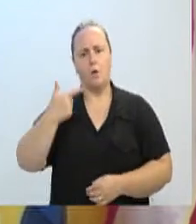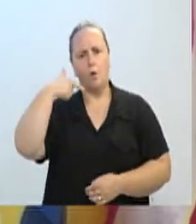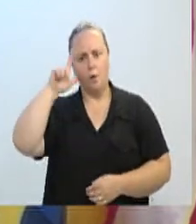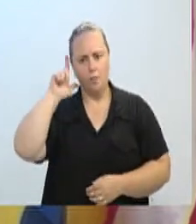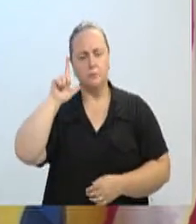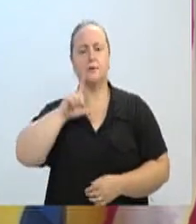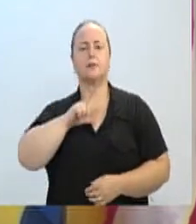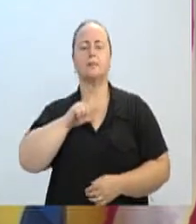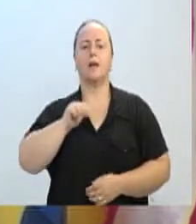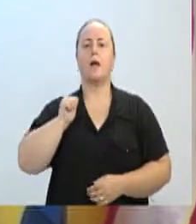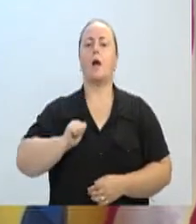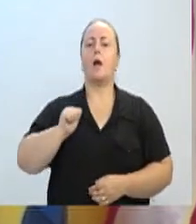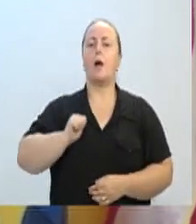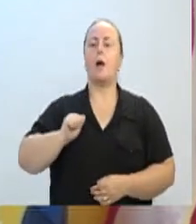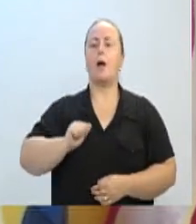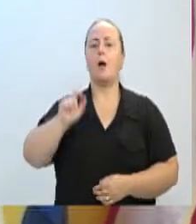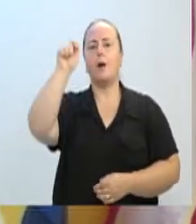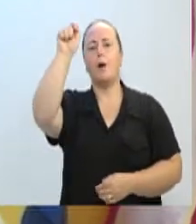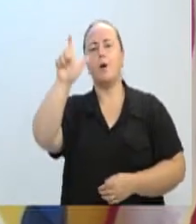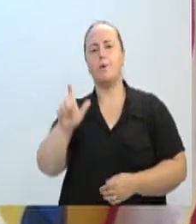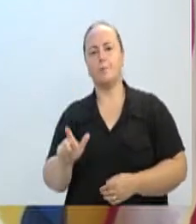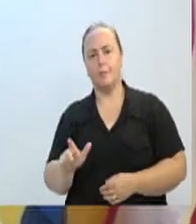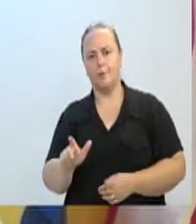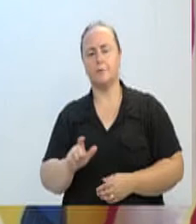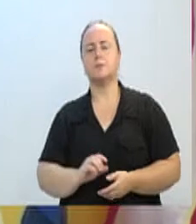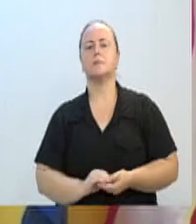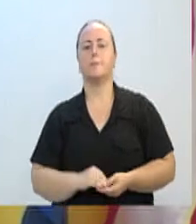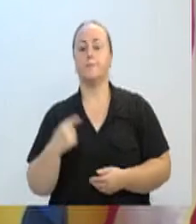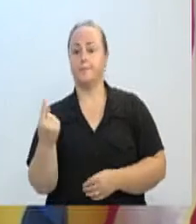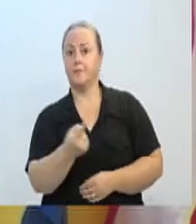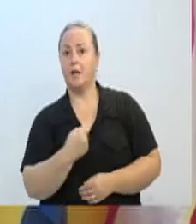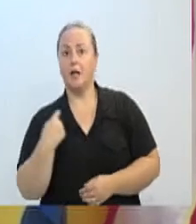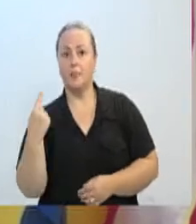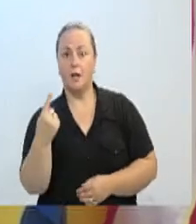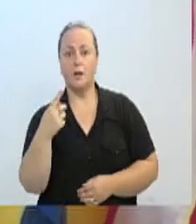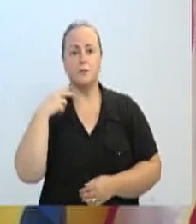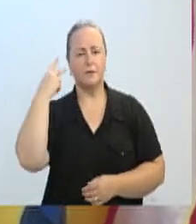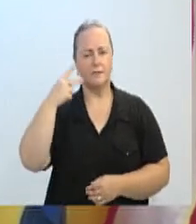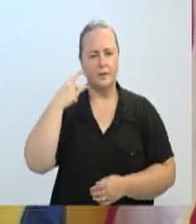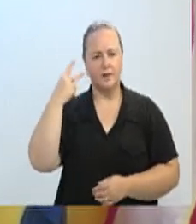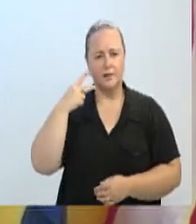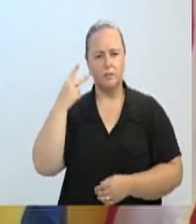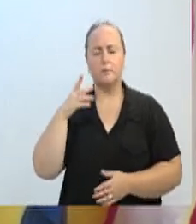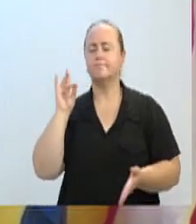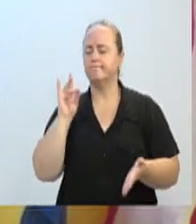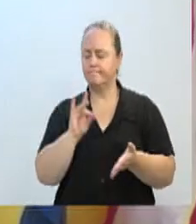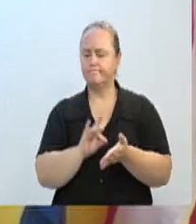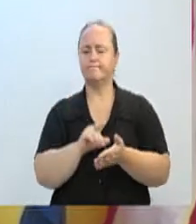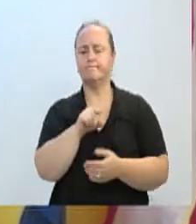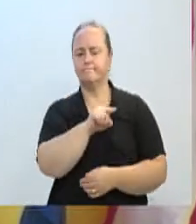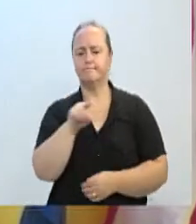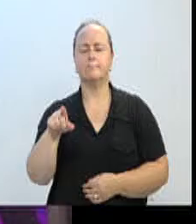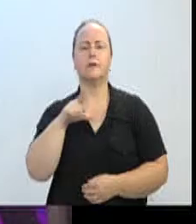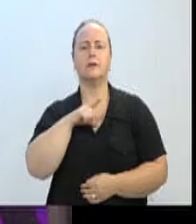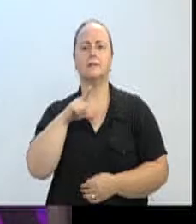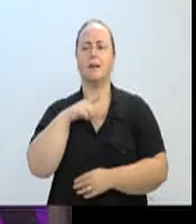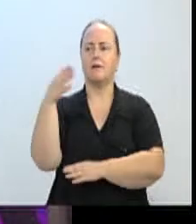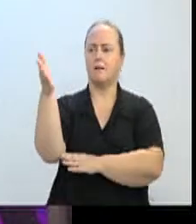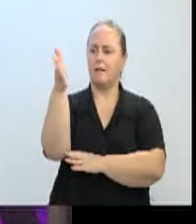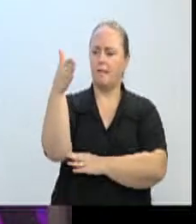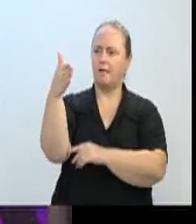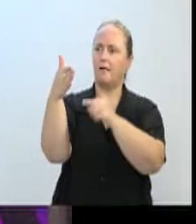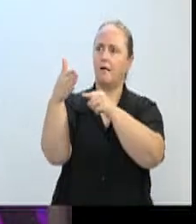Atleta. É importante isso, e nós aqui, enquanto vereador, independente, a gente sabe que o senhor tem esta bandeira do esporte, mas nós vamos buscar,